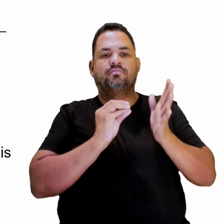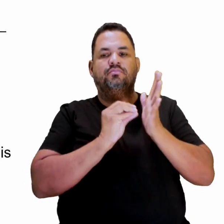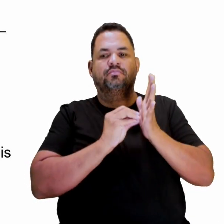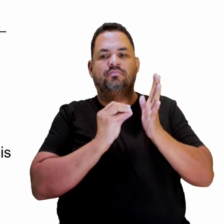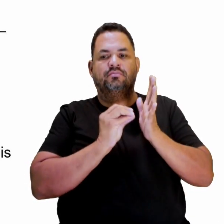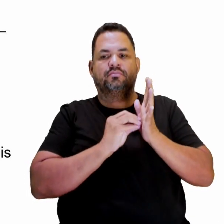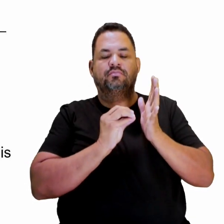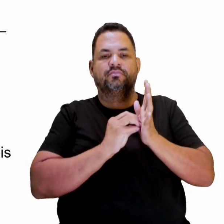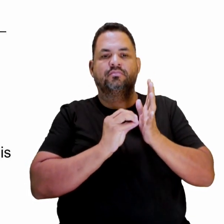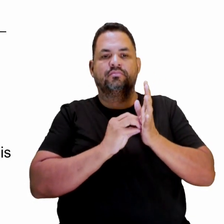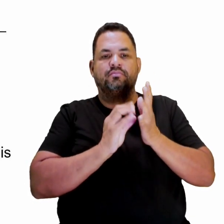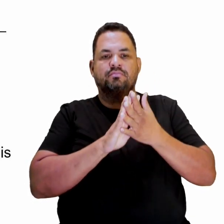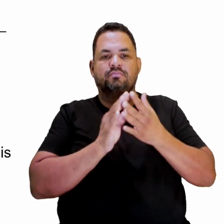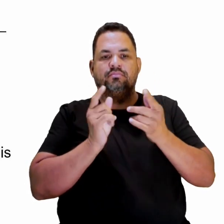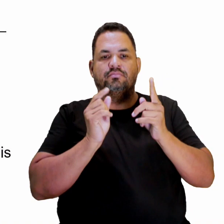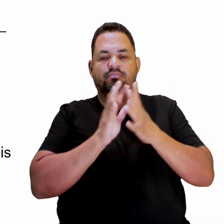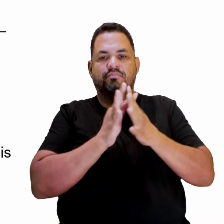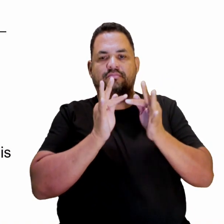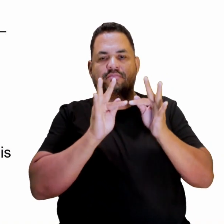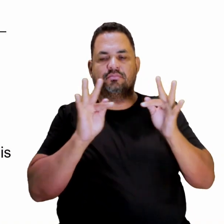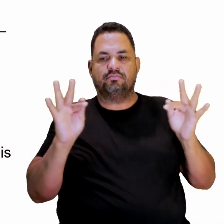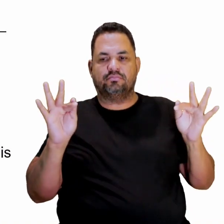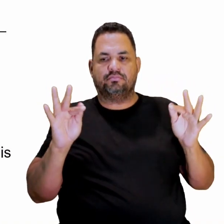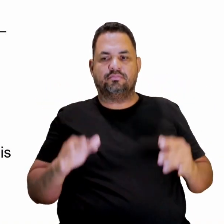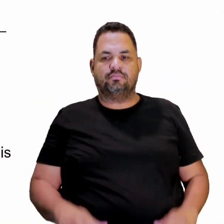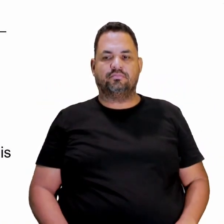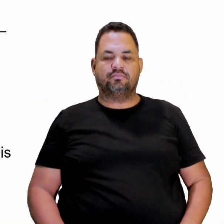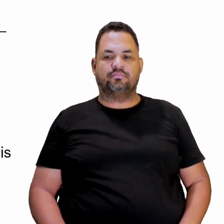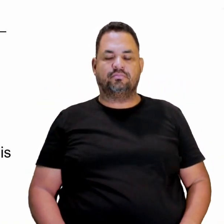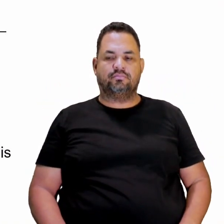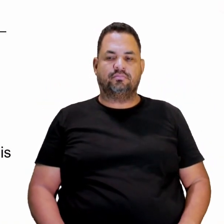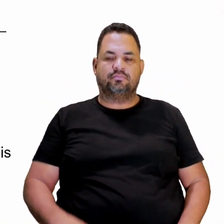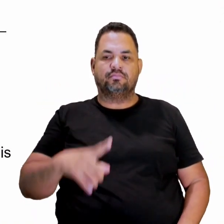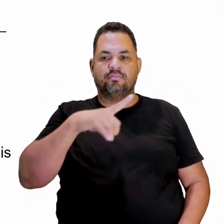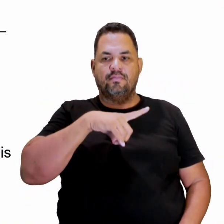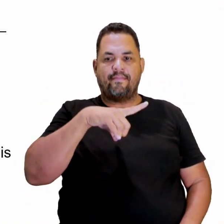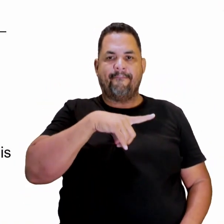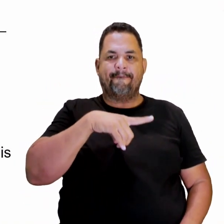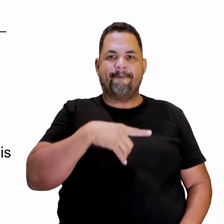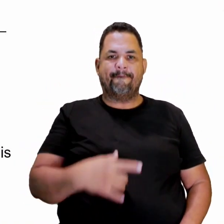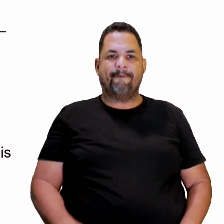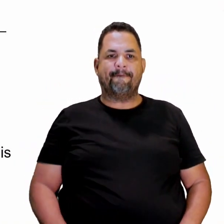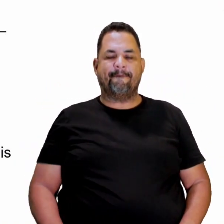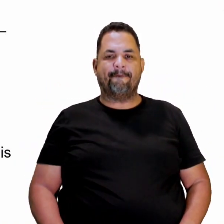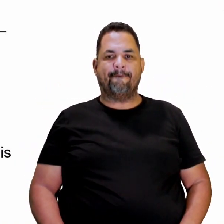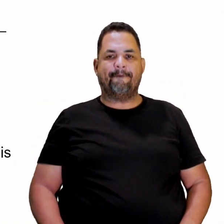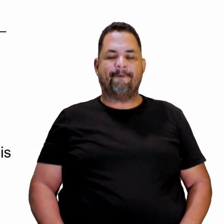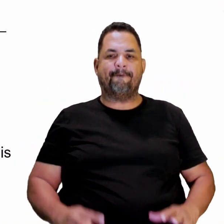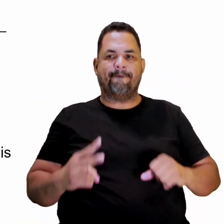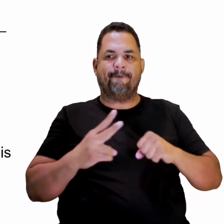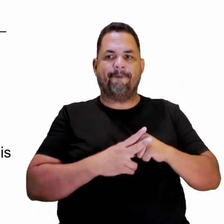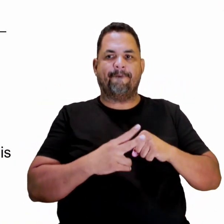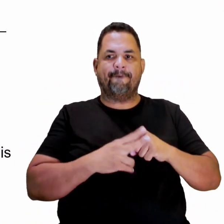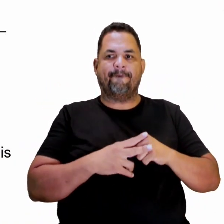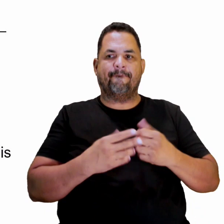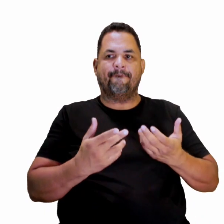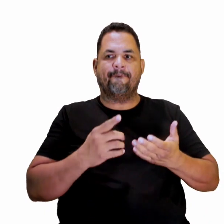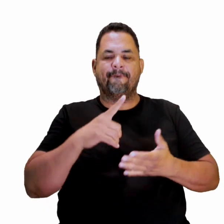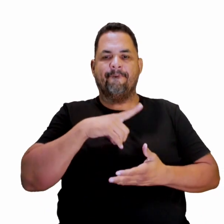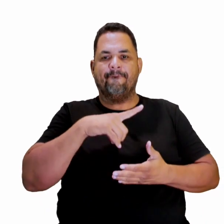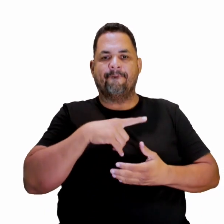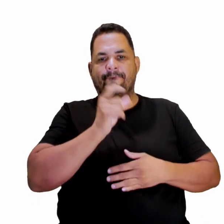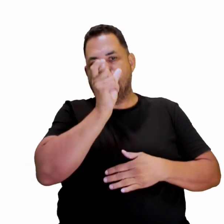the sentences with the future of the verb in brackets. Vocês têm aí tanto o verbo e alguns também você